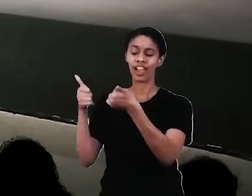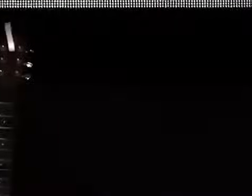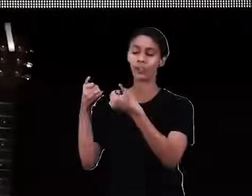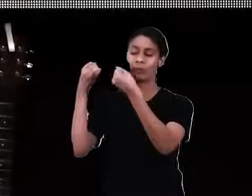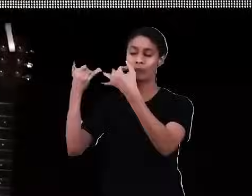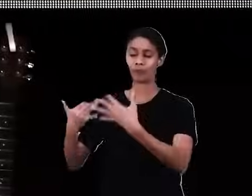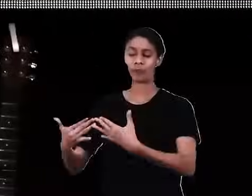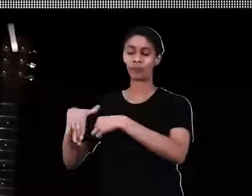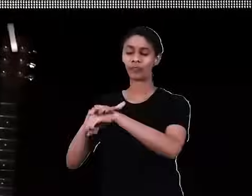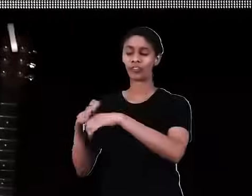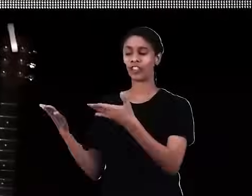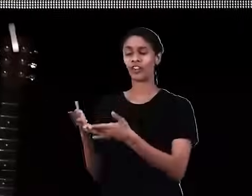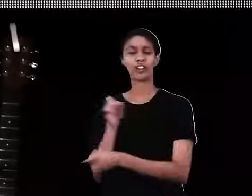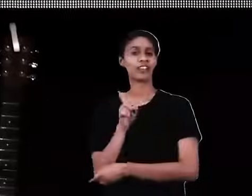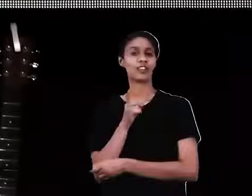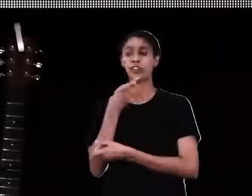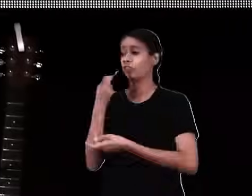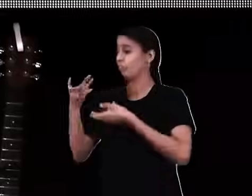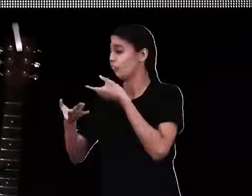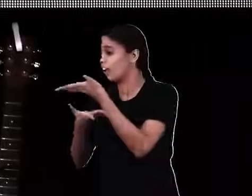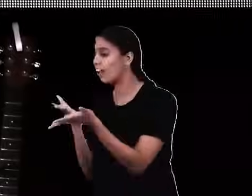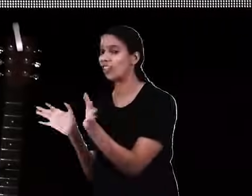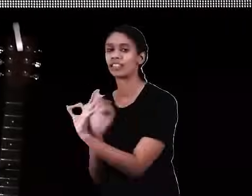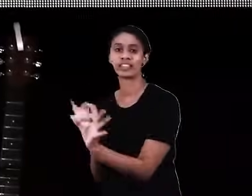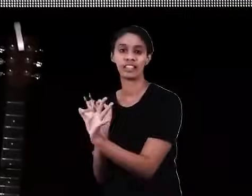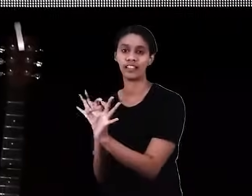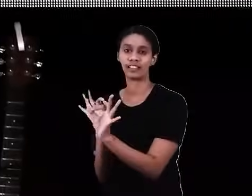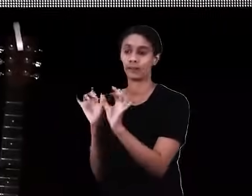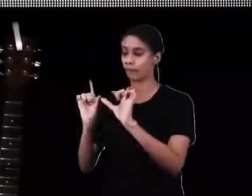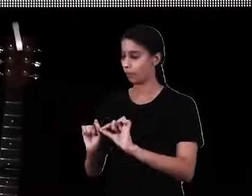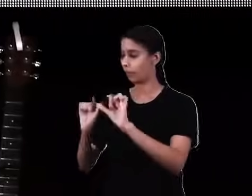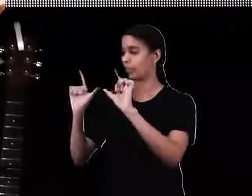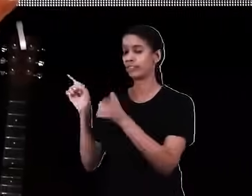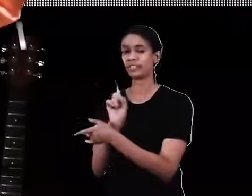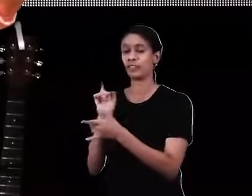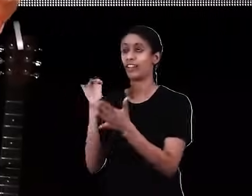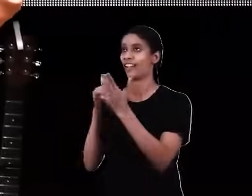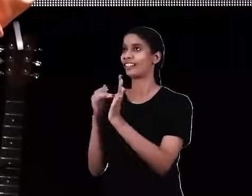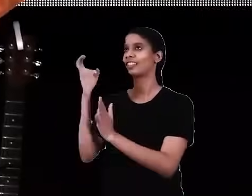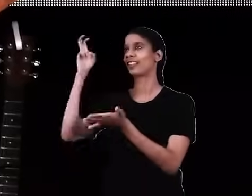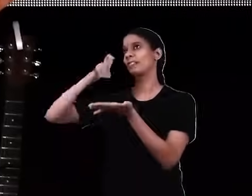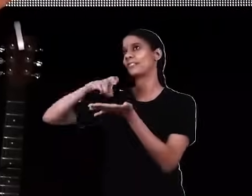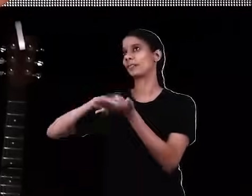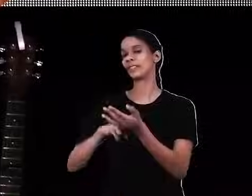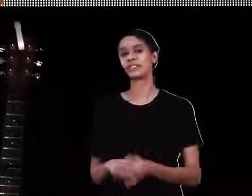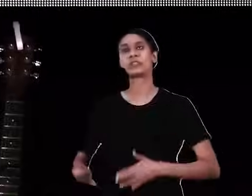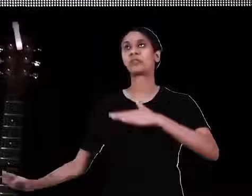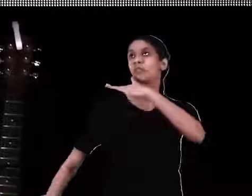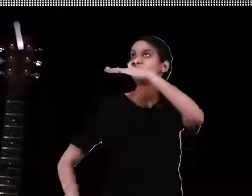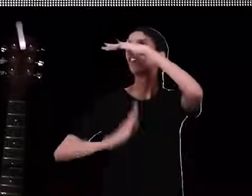ele. Pelo que não lhe referiu coisa alguma, nem pouco, nem muito, até o amanhecer. Gente, a Abigail chegou no ápice do domínio